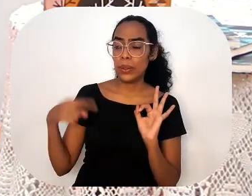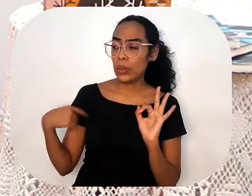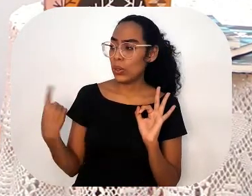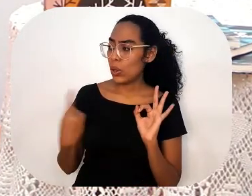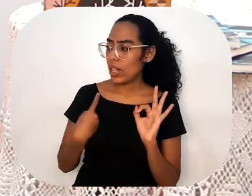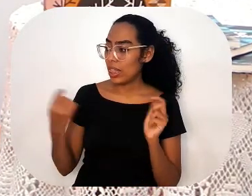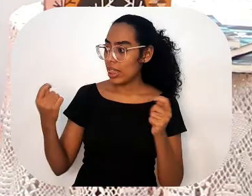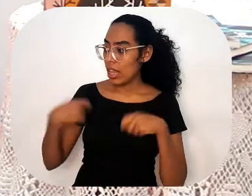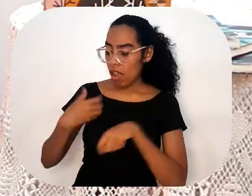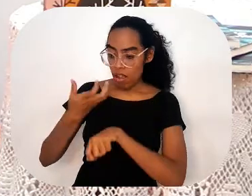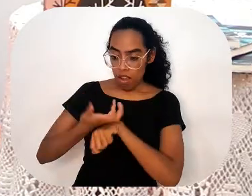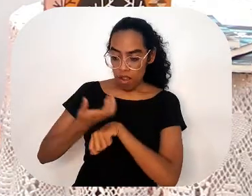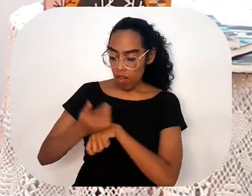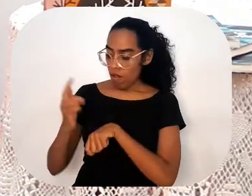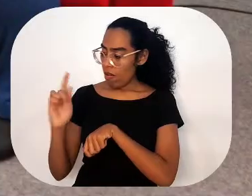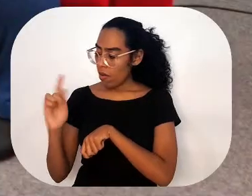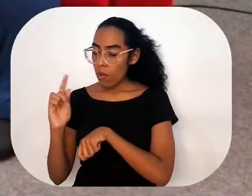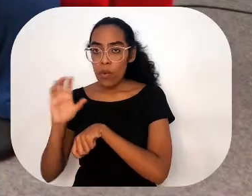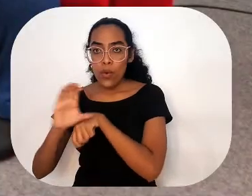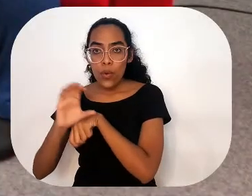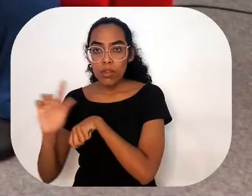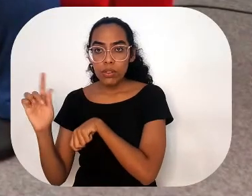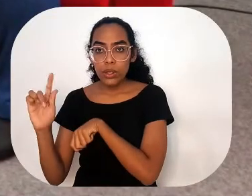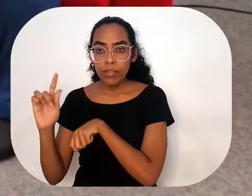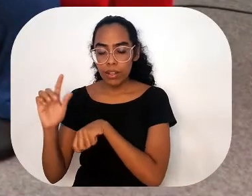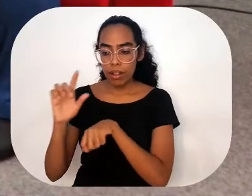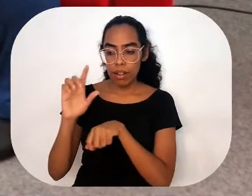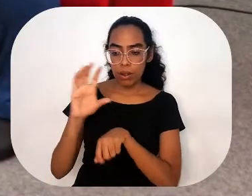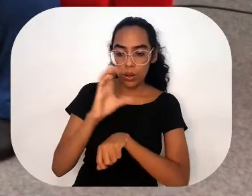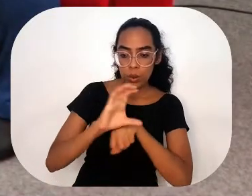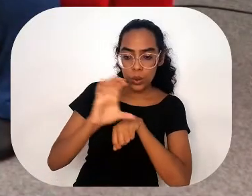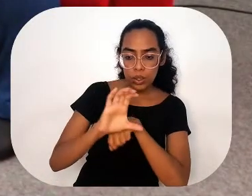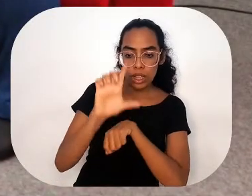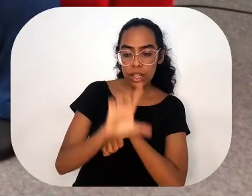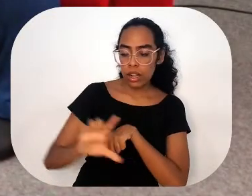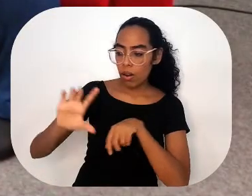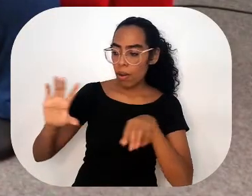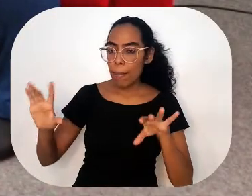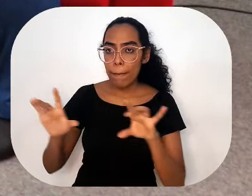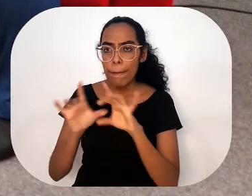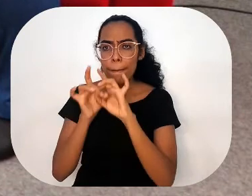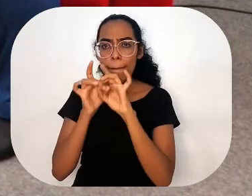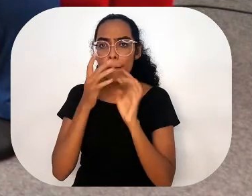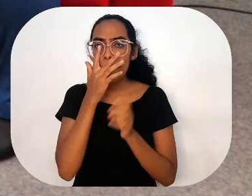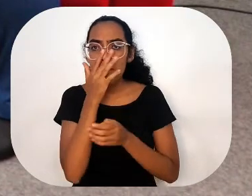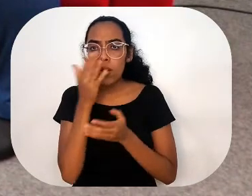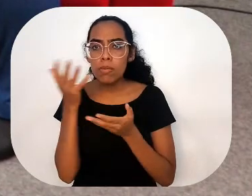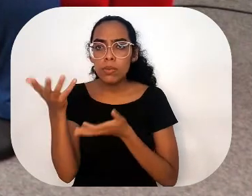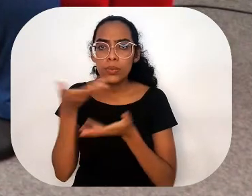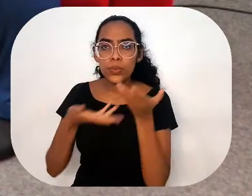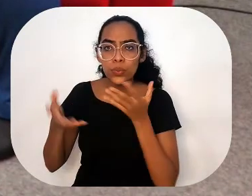pessoas quando a gente aproxima geografia e sociologia da literatura Nossa Querência é exatamente